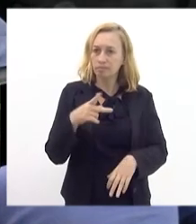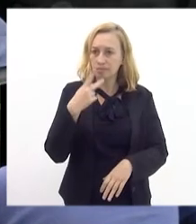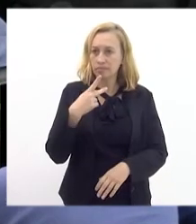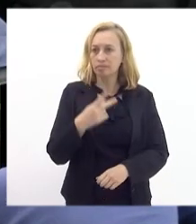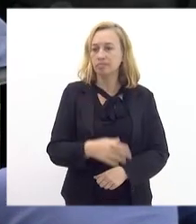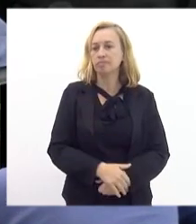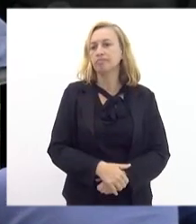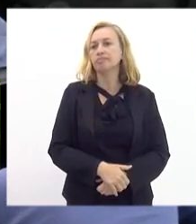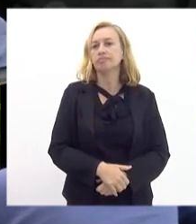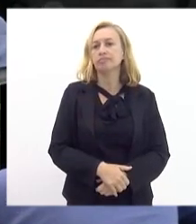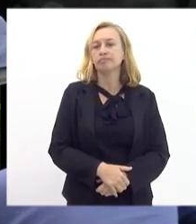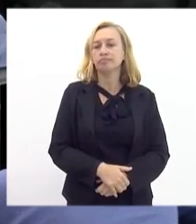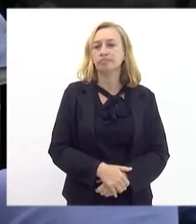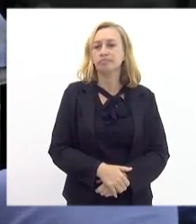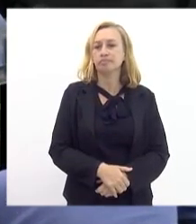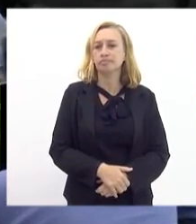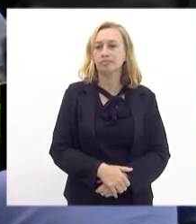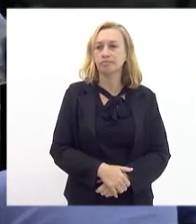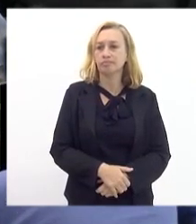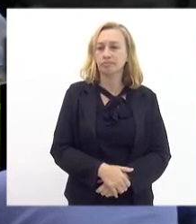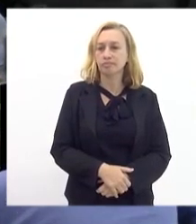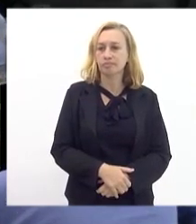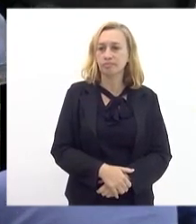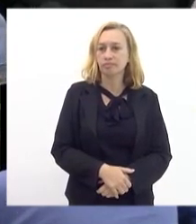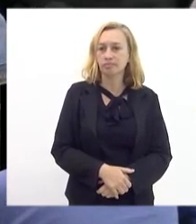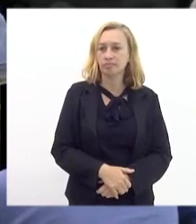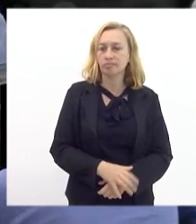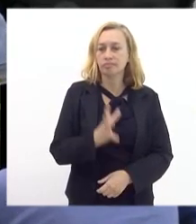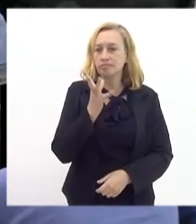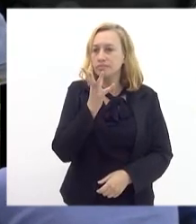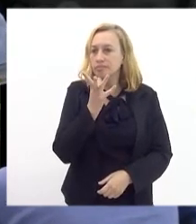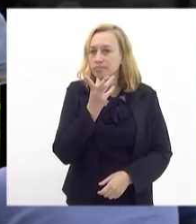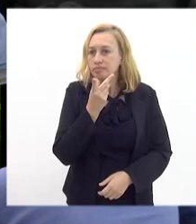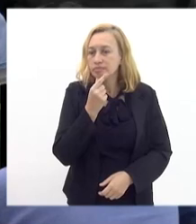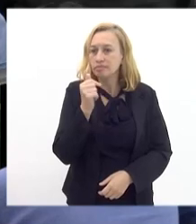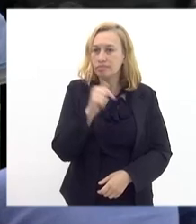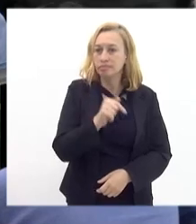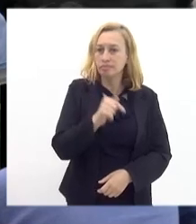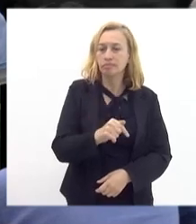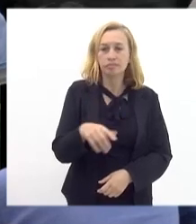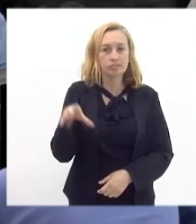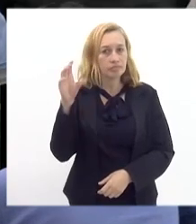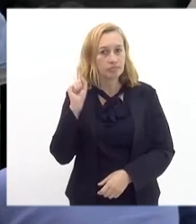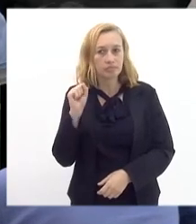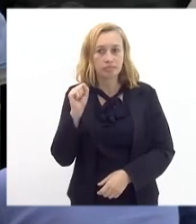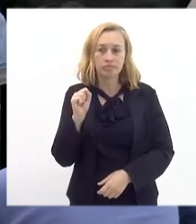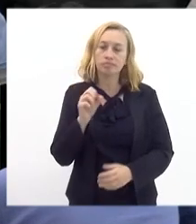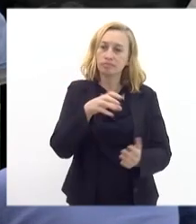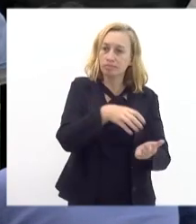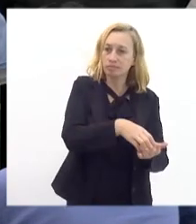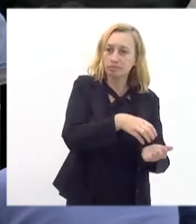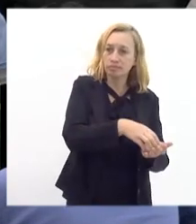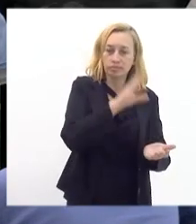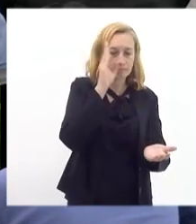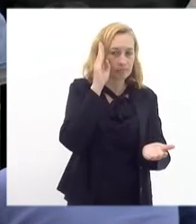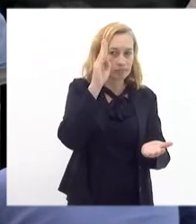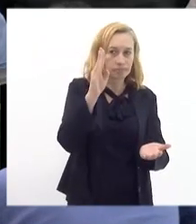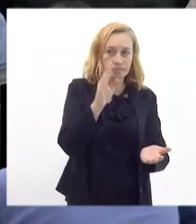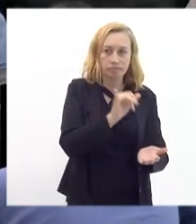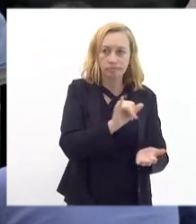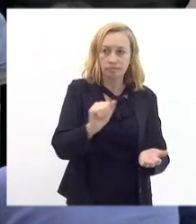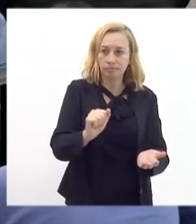participação de três minutos mas possam ter agora demora um pouco mais a explanação aqui porque temos que eu vi o órgão que tá